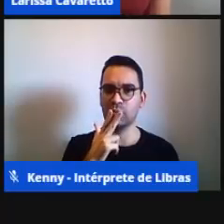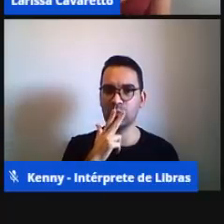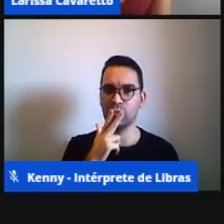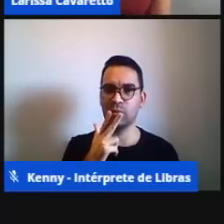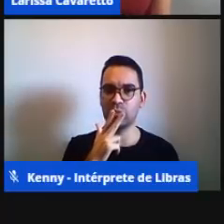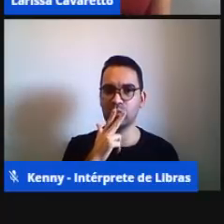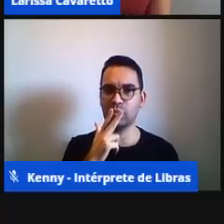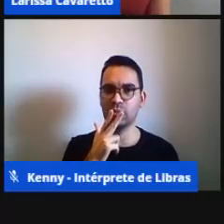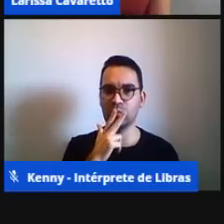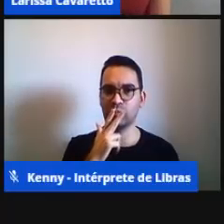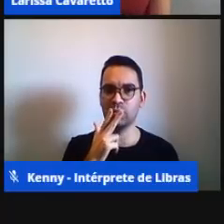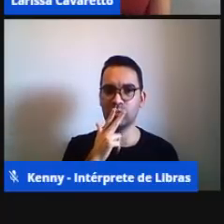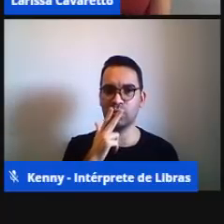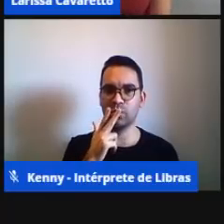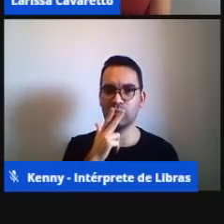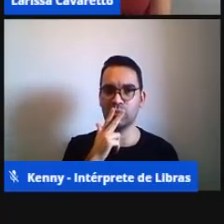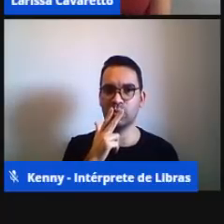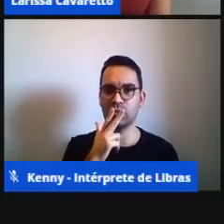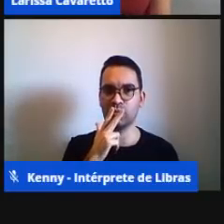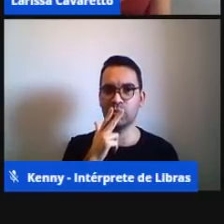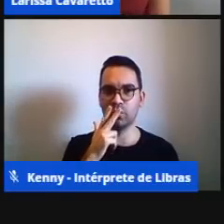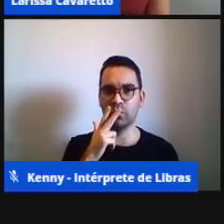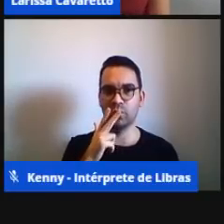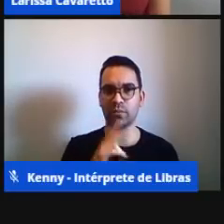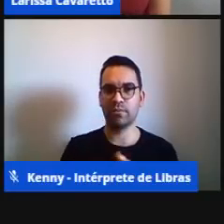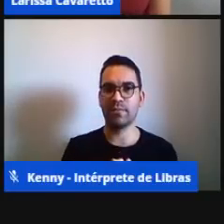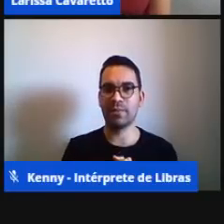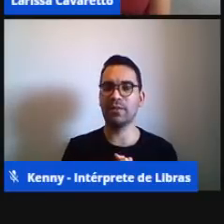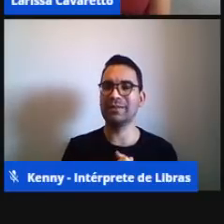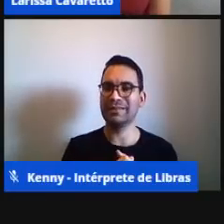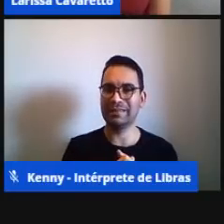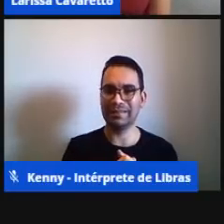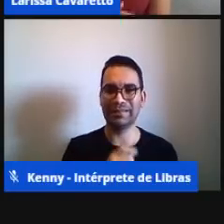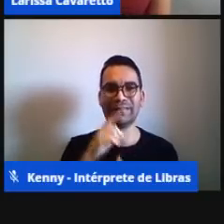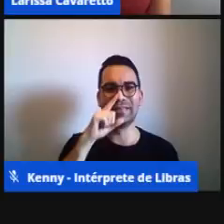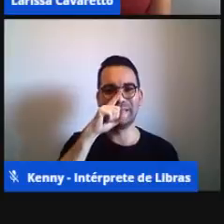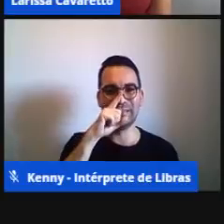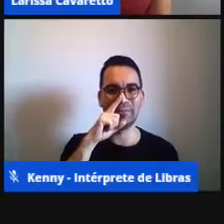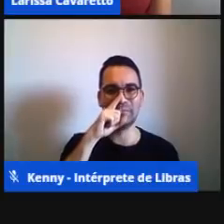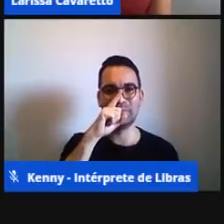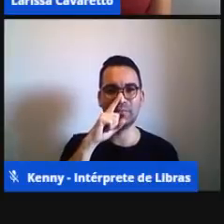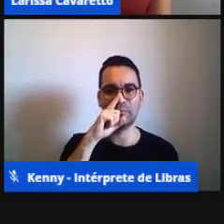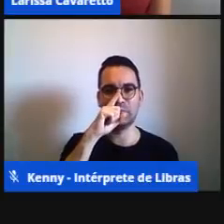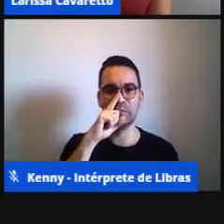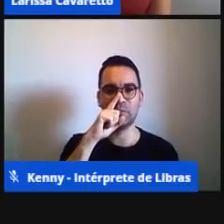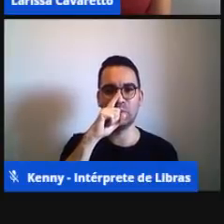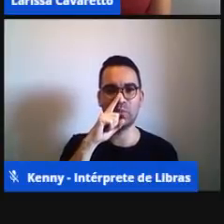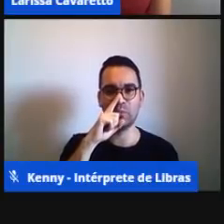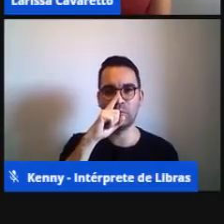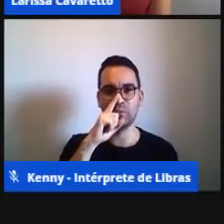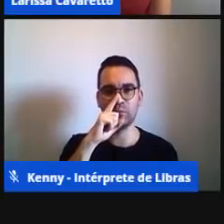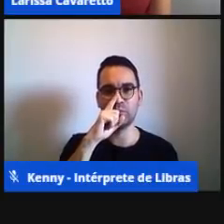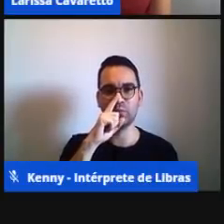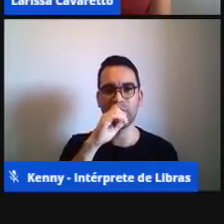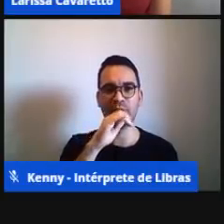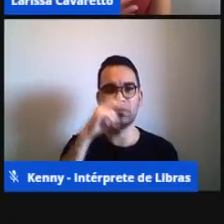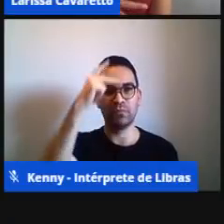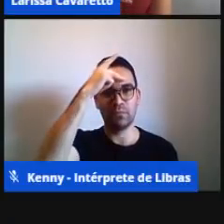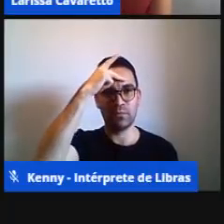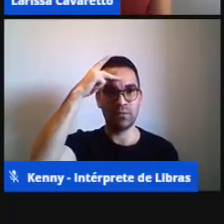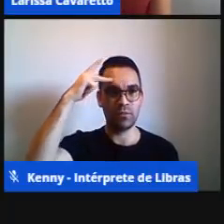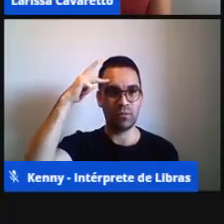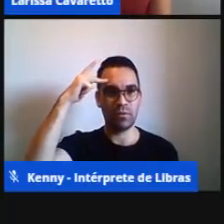aquele ambiente fechado, ele é tomado por completo por aquela fumaça e muitas vezes, assim, principalmente quem não fuma, fica